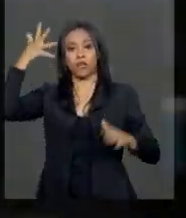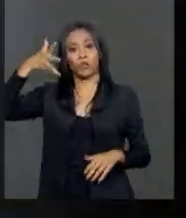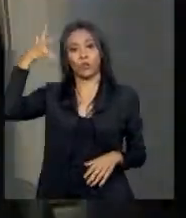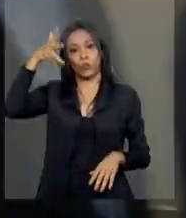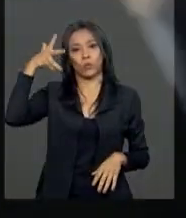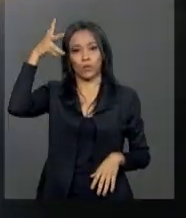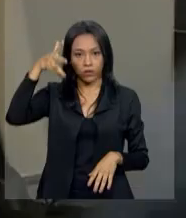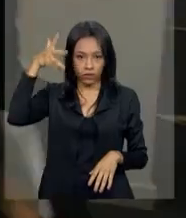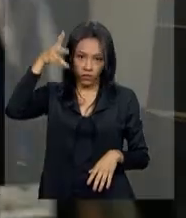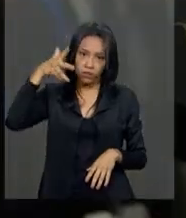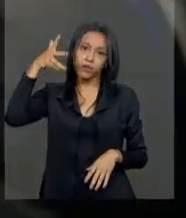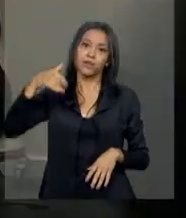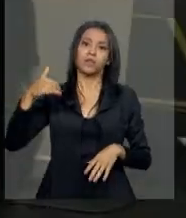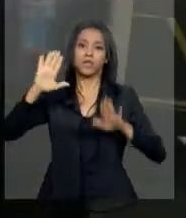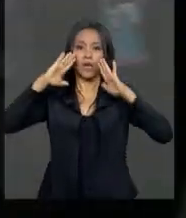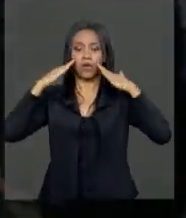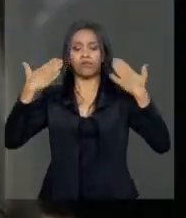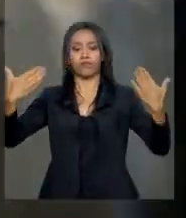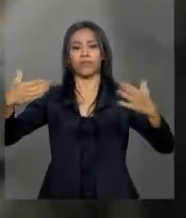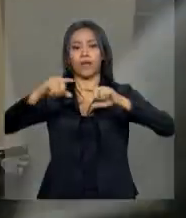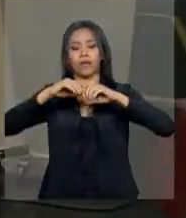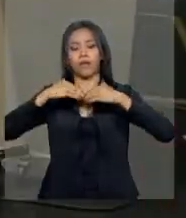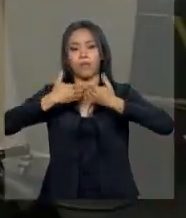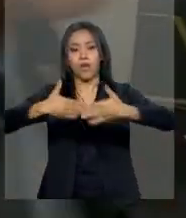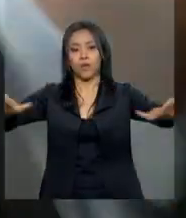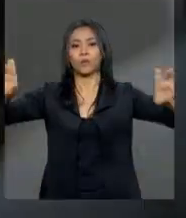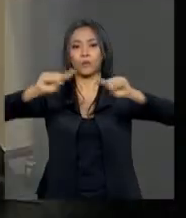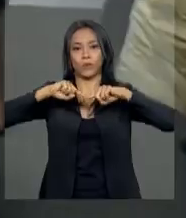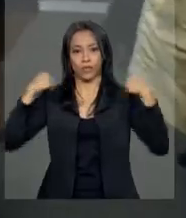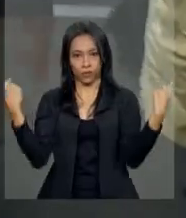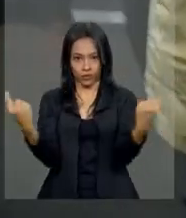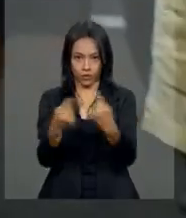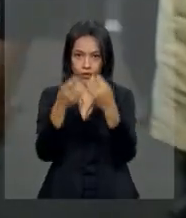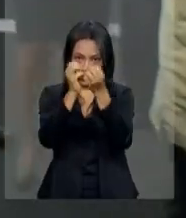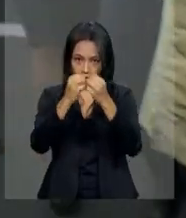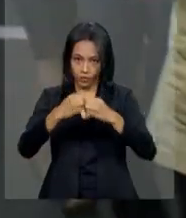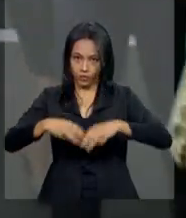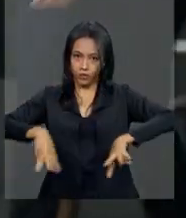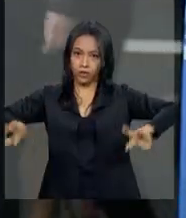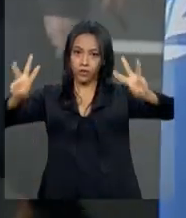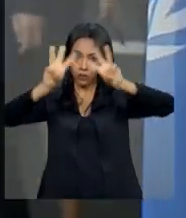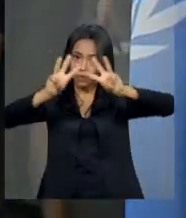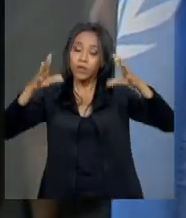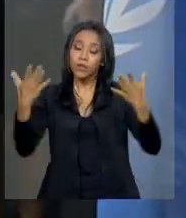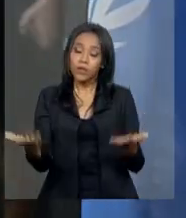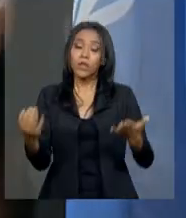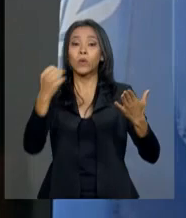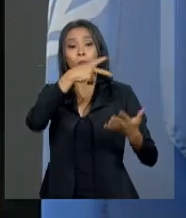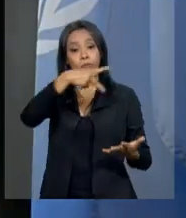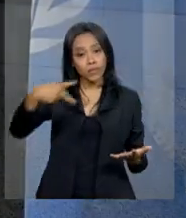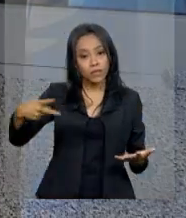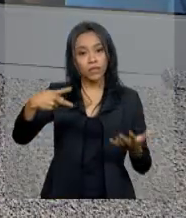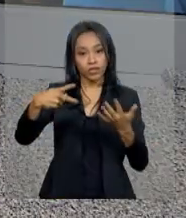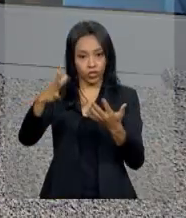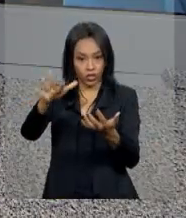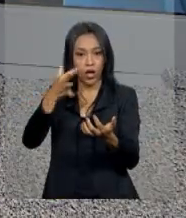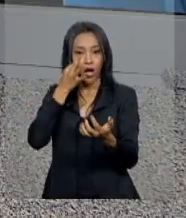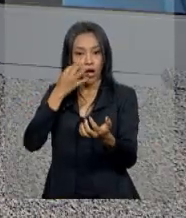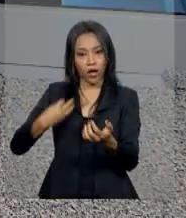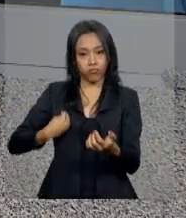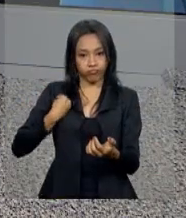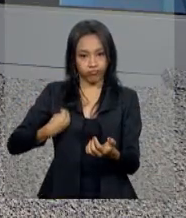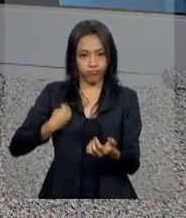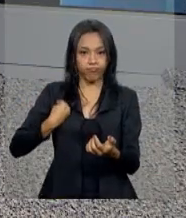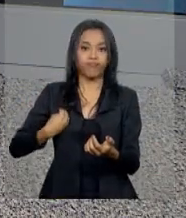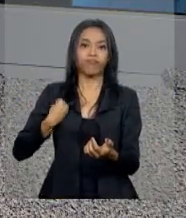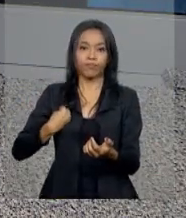discursando na Assembleia Geral das Nações Unidas. Então, o presidente, nesse momento, já está ali na antessala